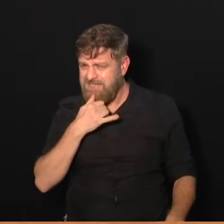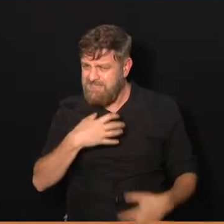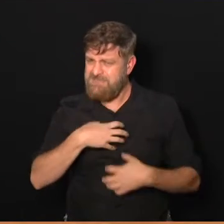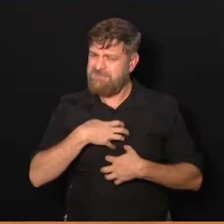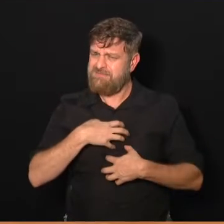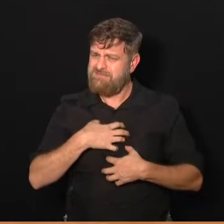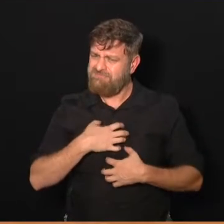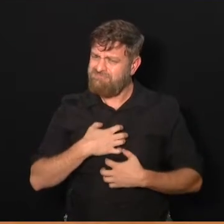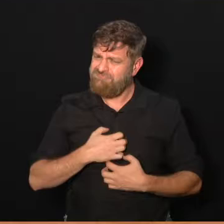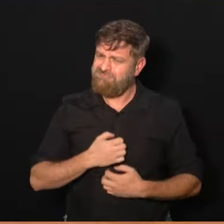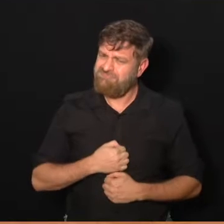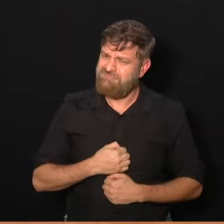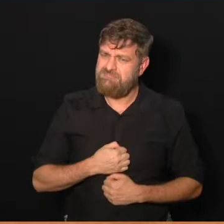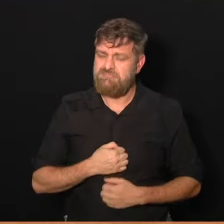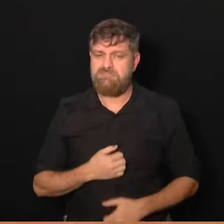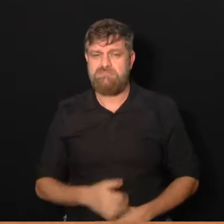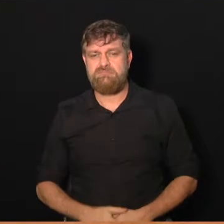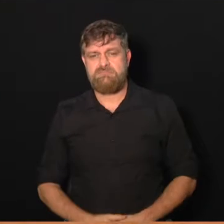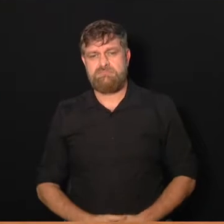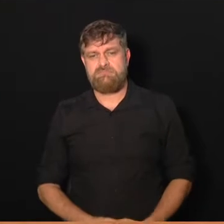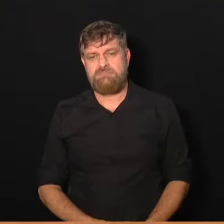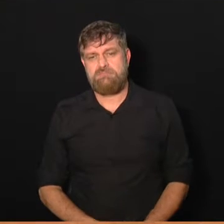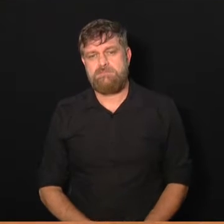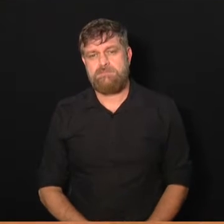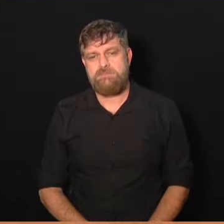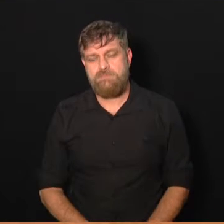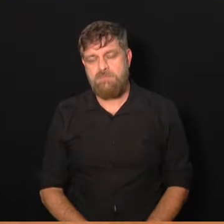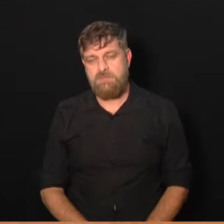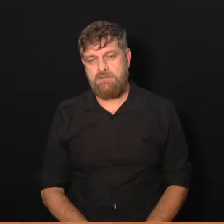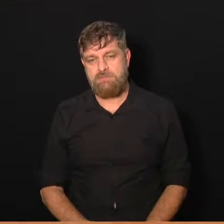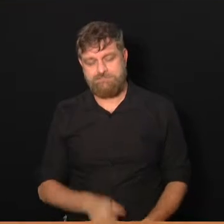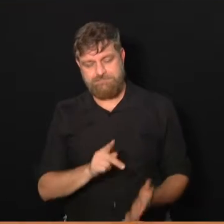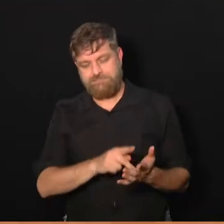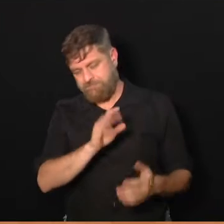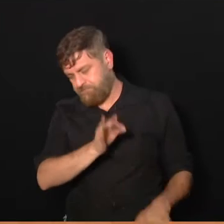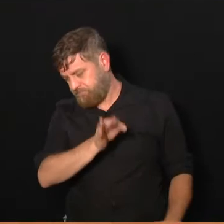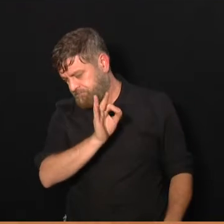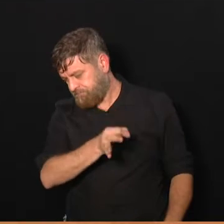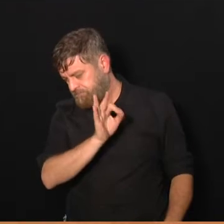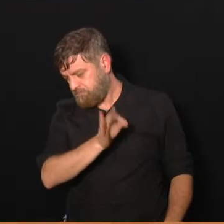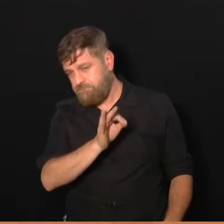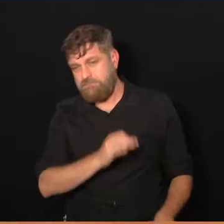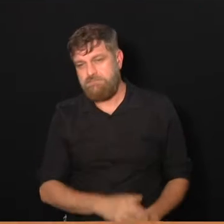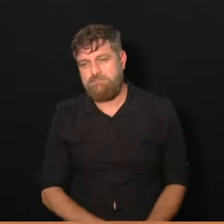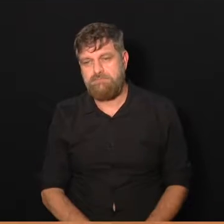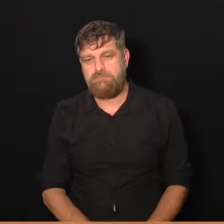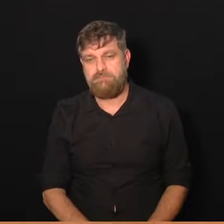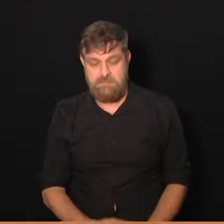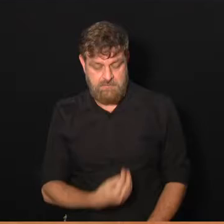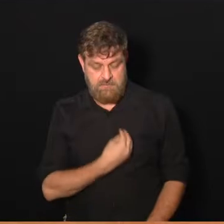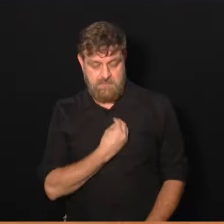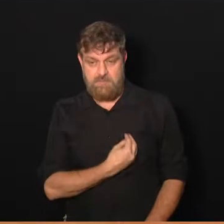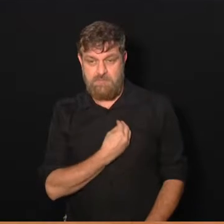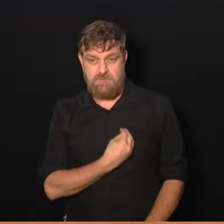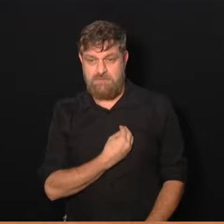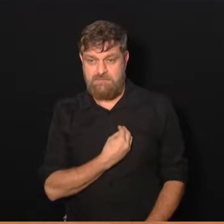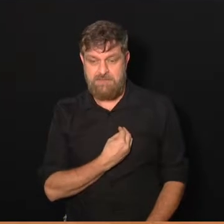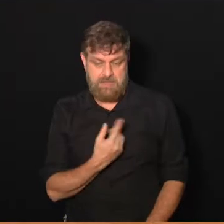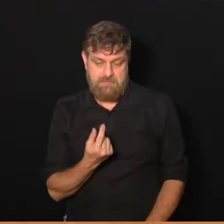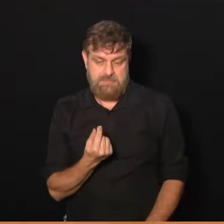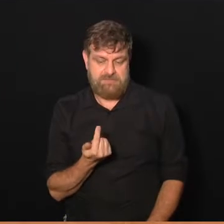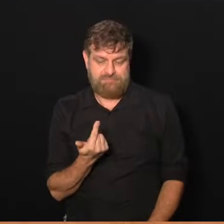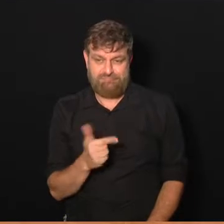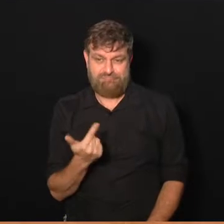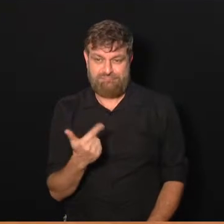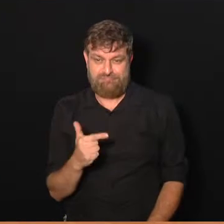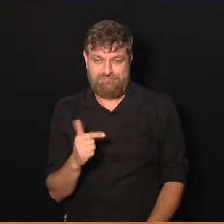né? Bastante tristes mesmo. Com certeza. O que você falou é vida, né? Então, vida não tem preço.